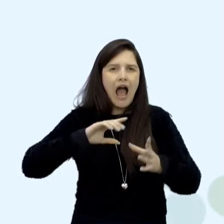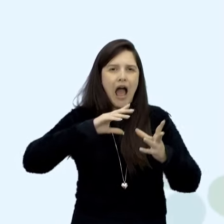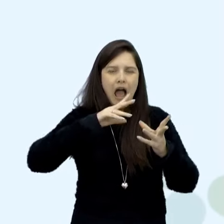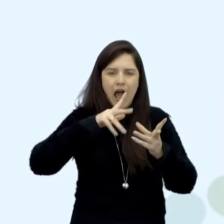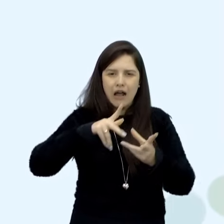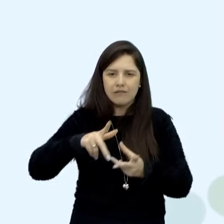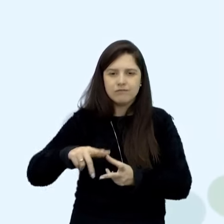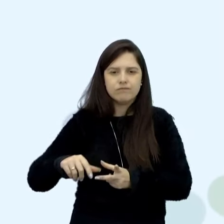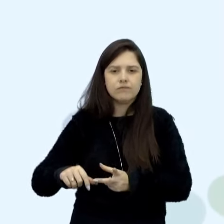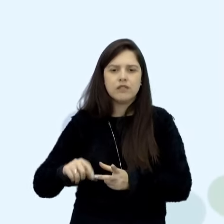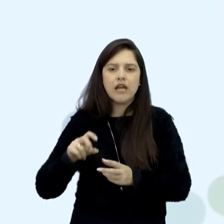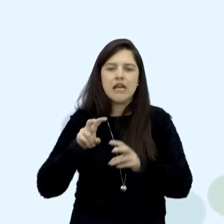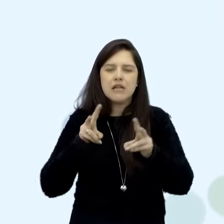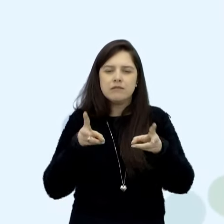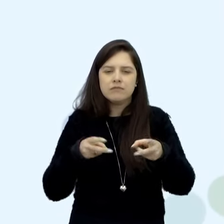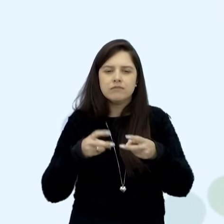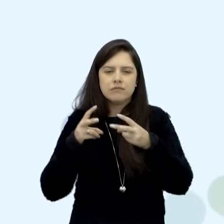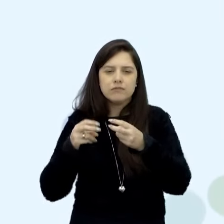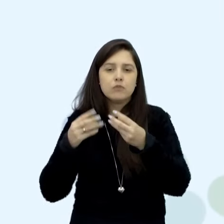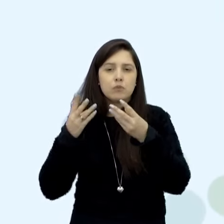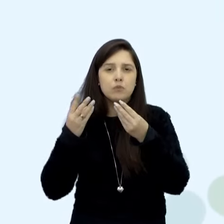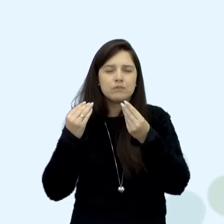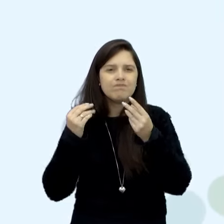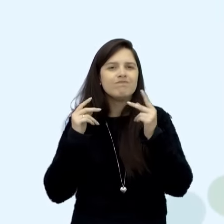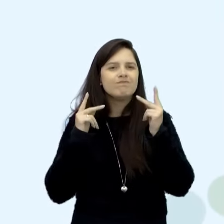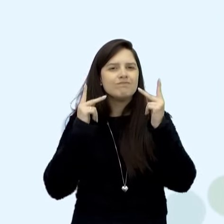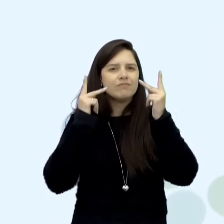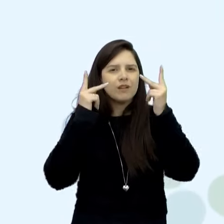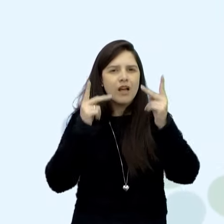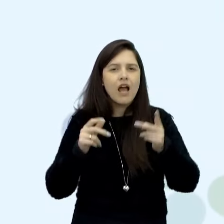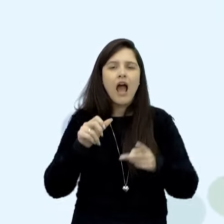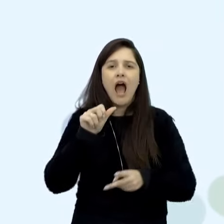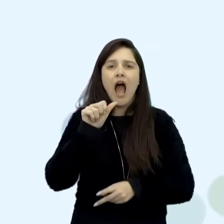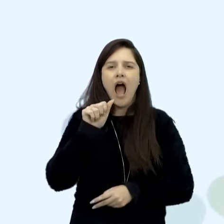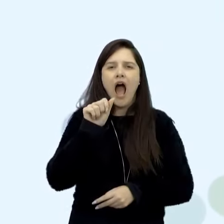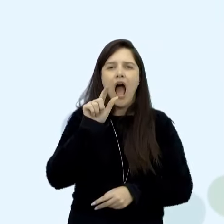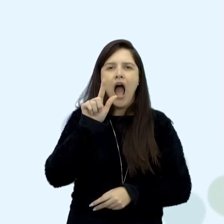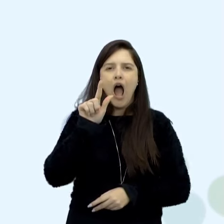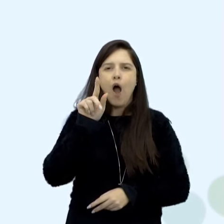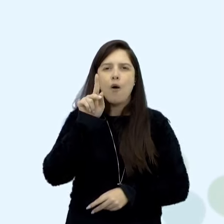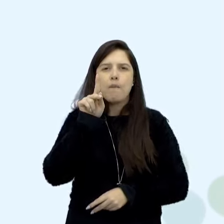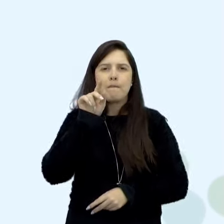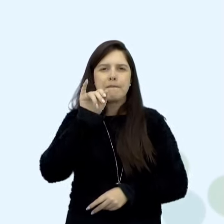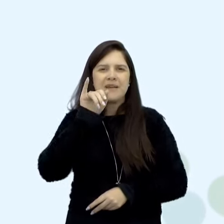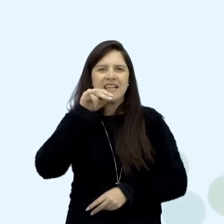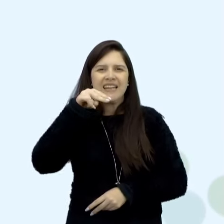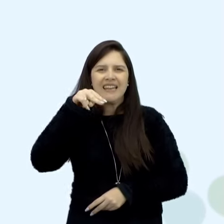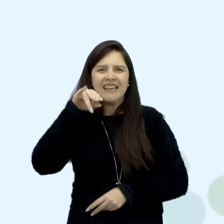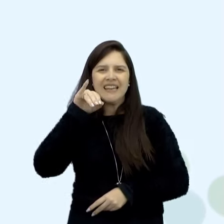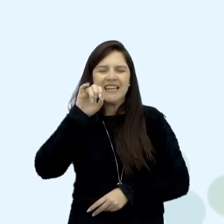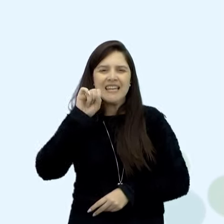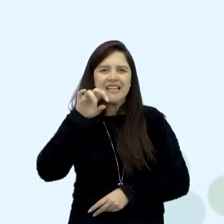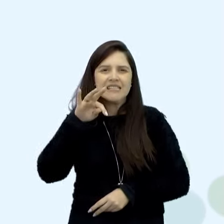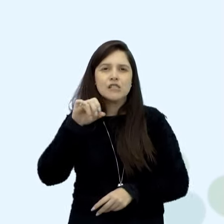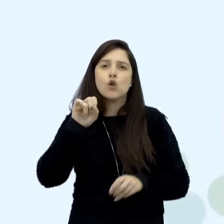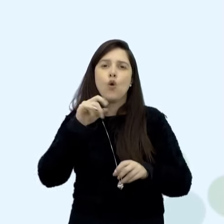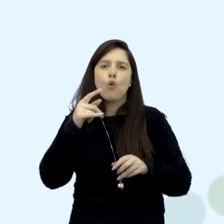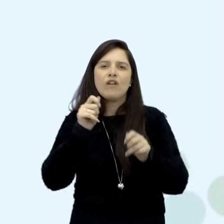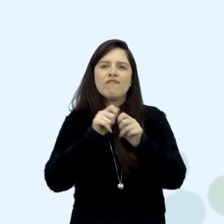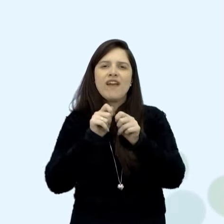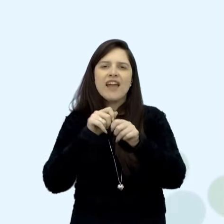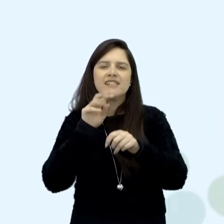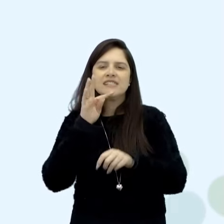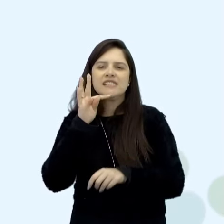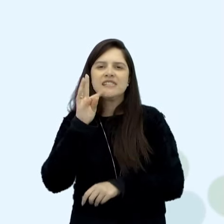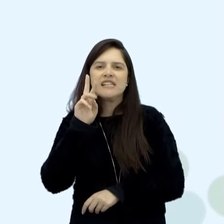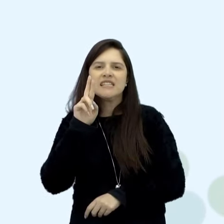ponto de exploração muito visitado por alpinistas e pessoas que fazem trekking, que fazem trilhas, tá? Então a